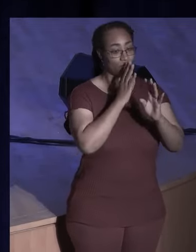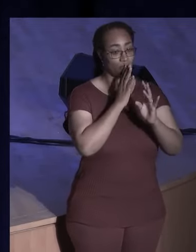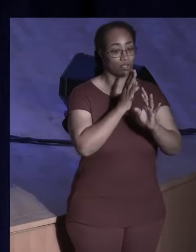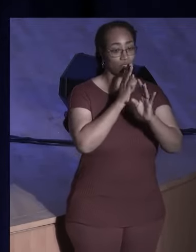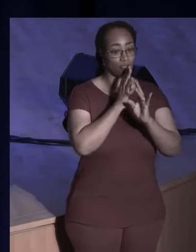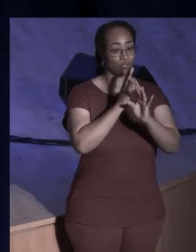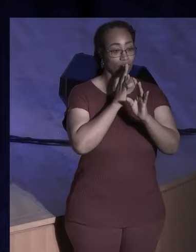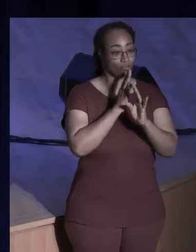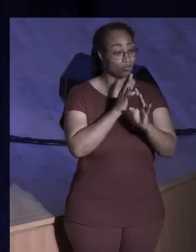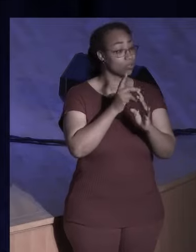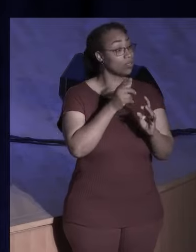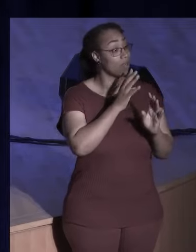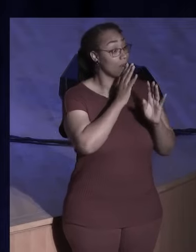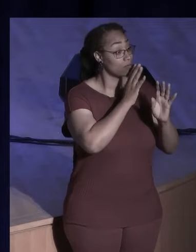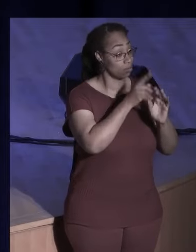noa.